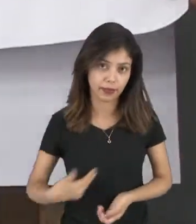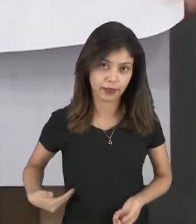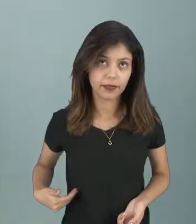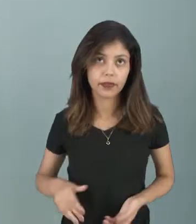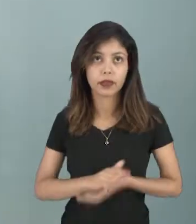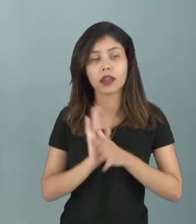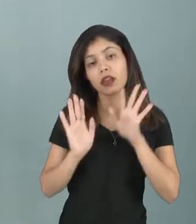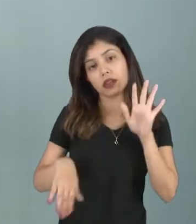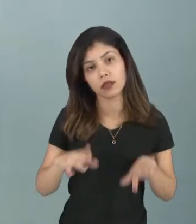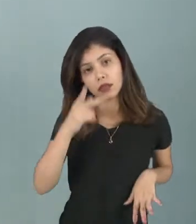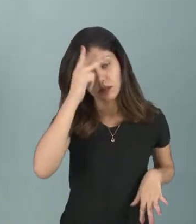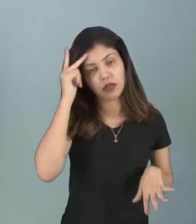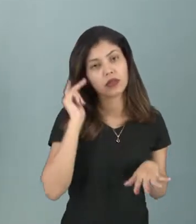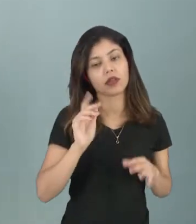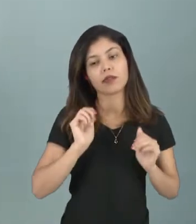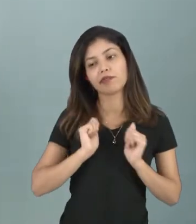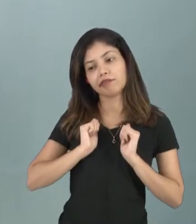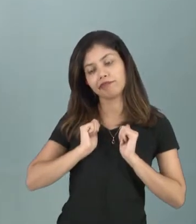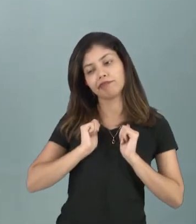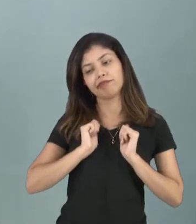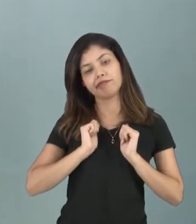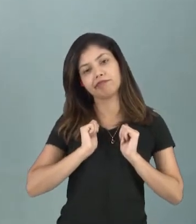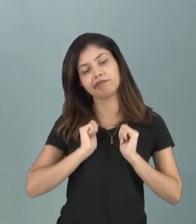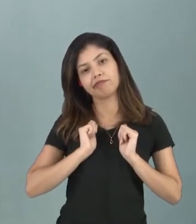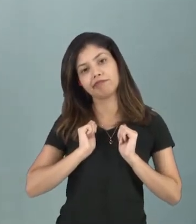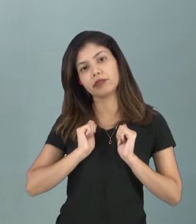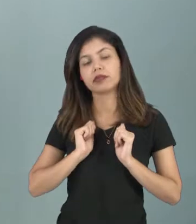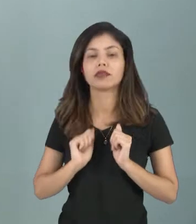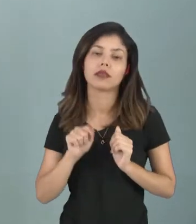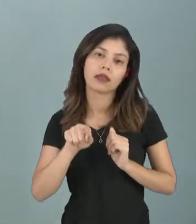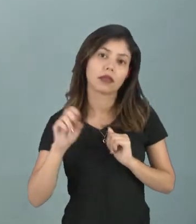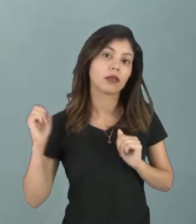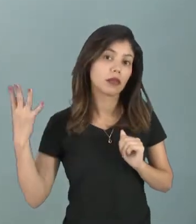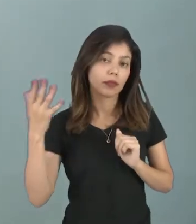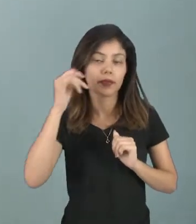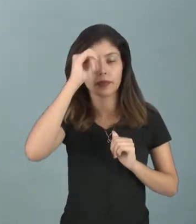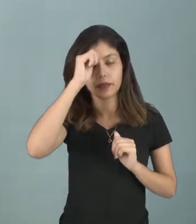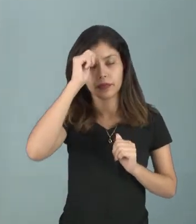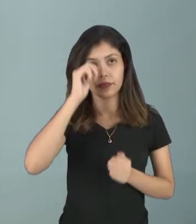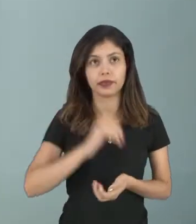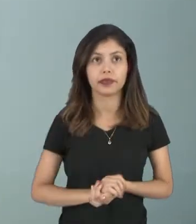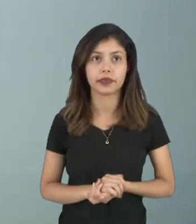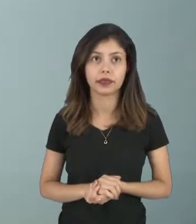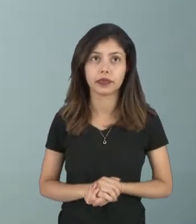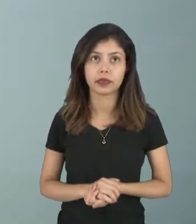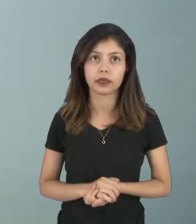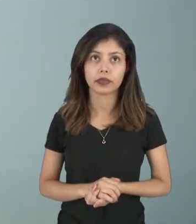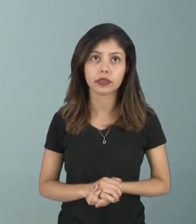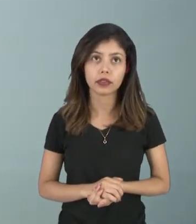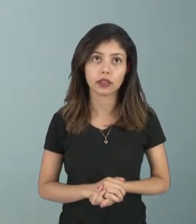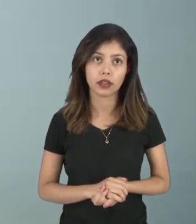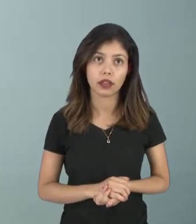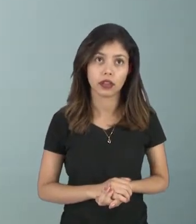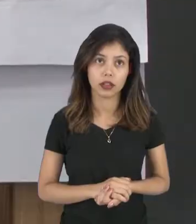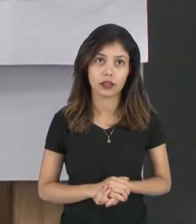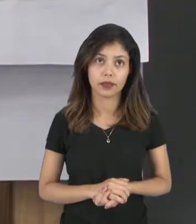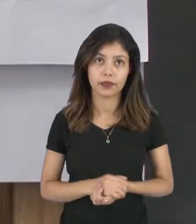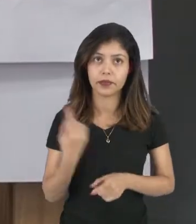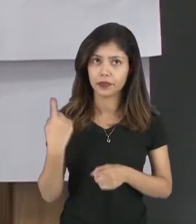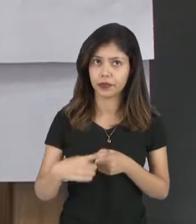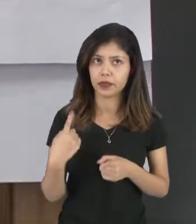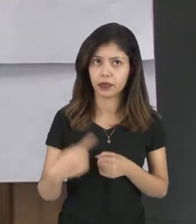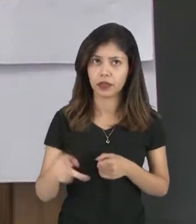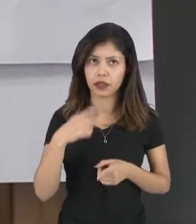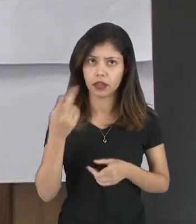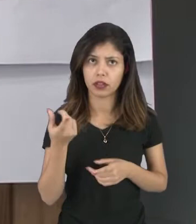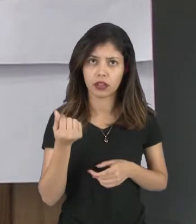as pessoas se acomodam, de acordo com o autor, aconteceu dessa forma. E a última, letra I. Por que ele diz